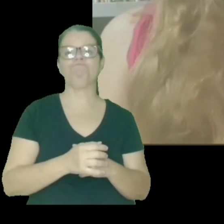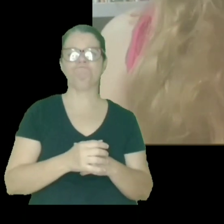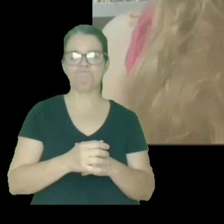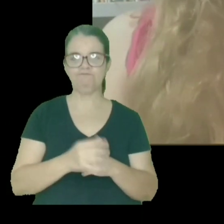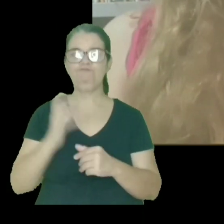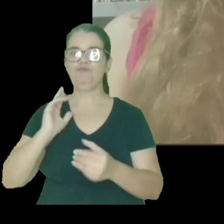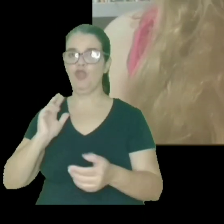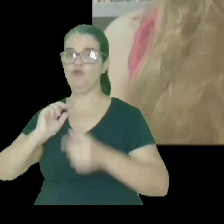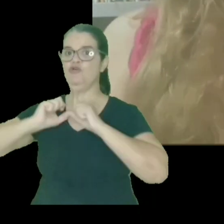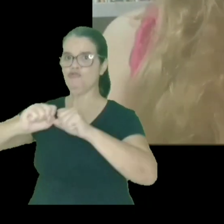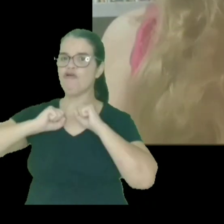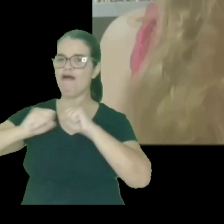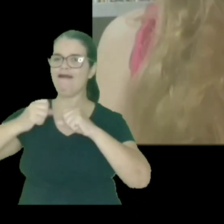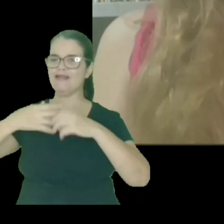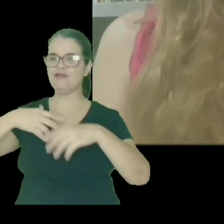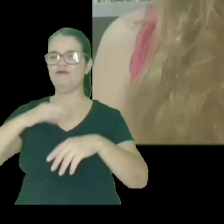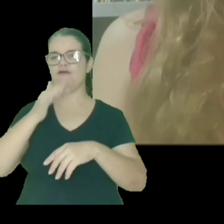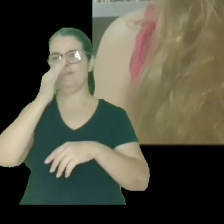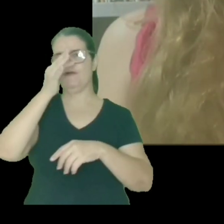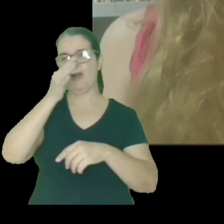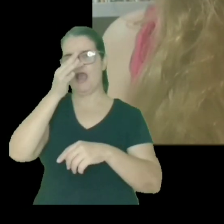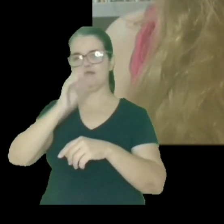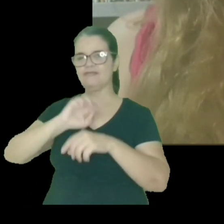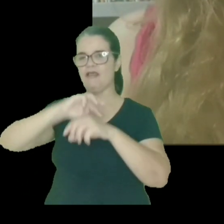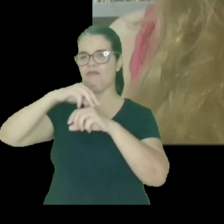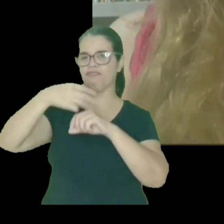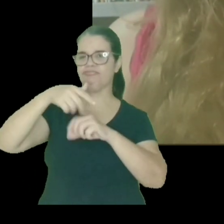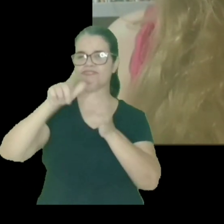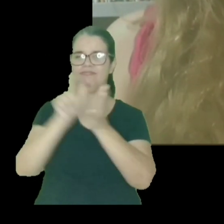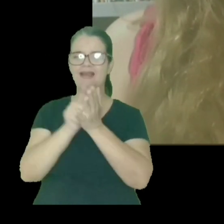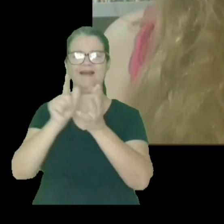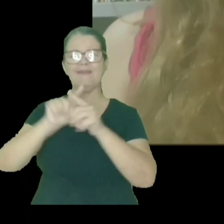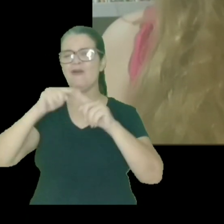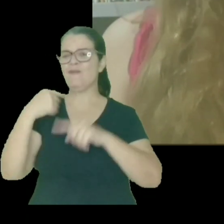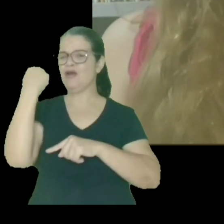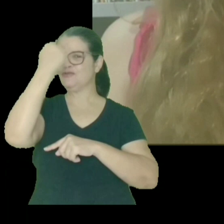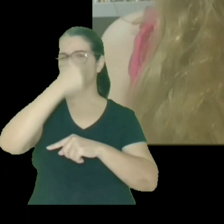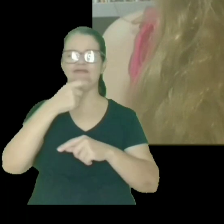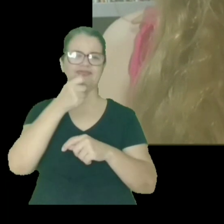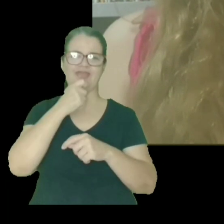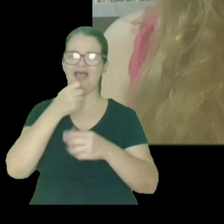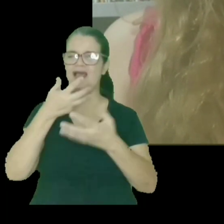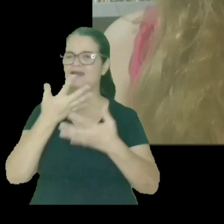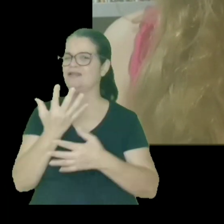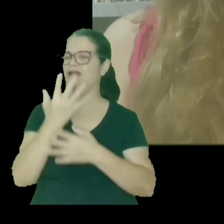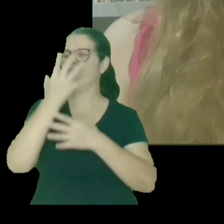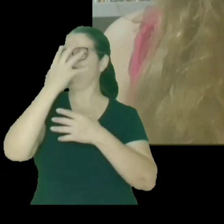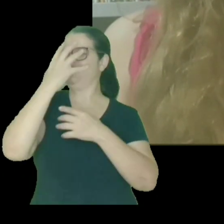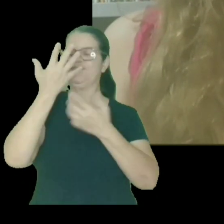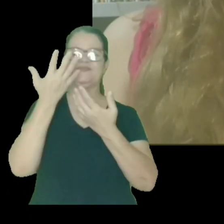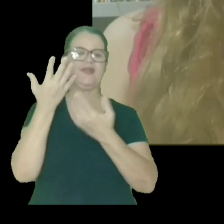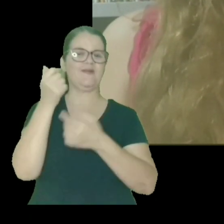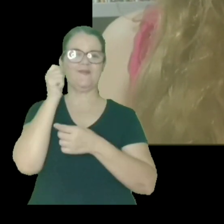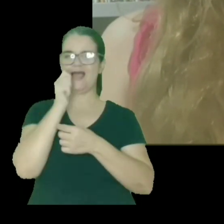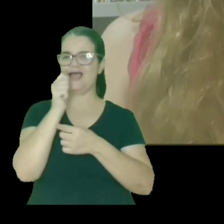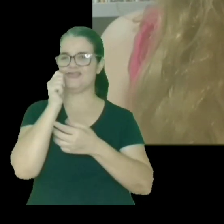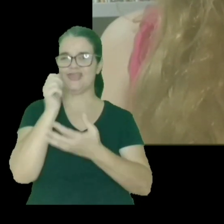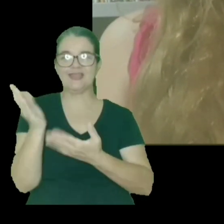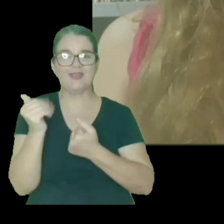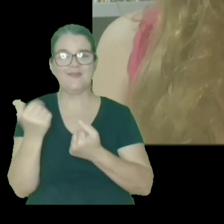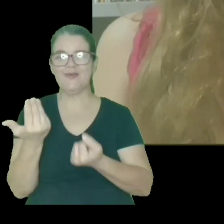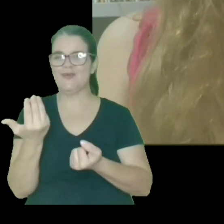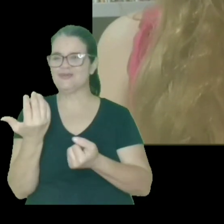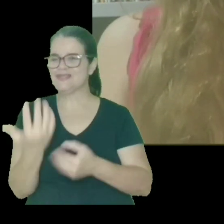Fui correndo vestida de rosa, mas o rosto ainda nu não tinha a máscara de moça que cobriria